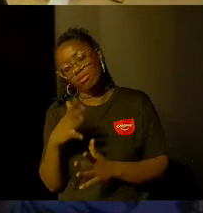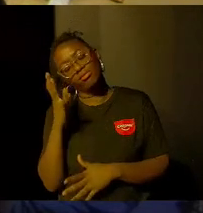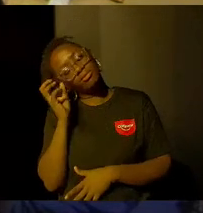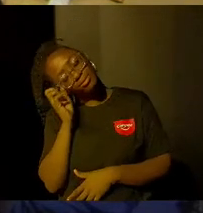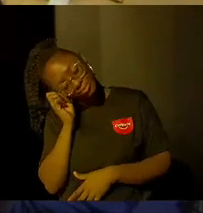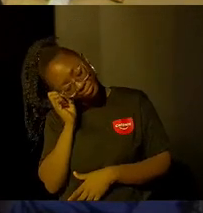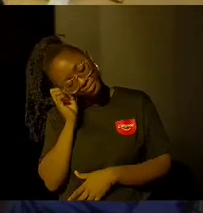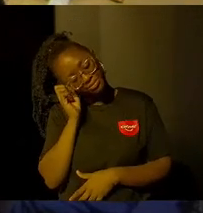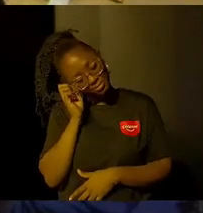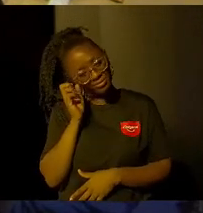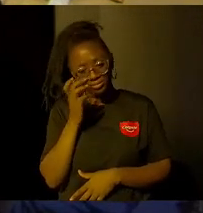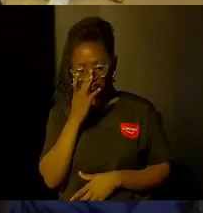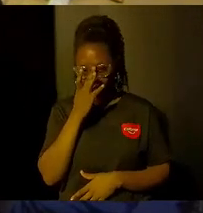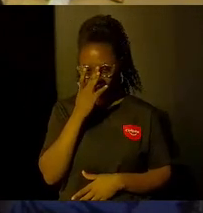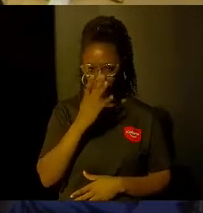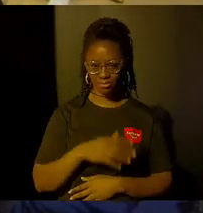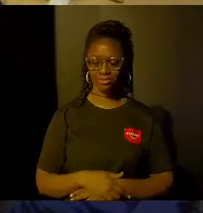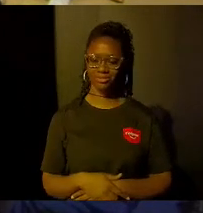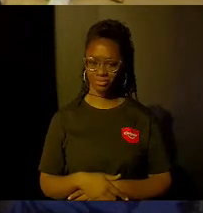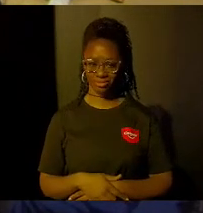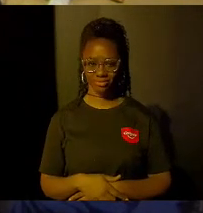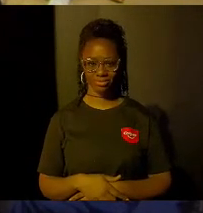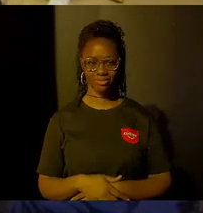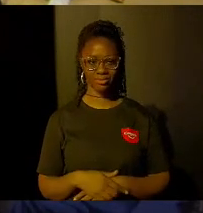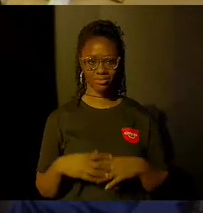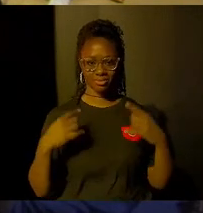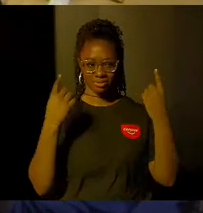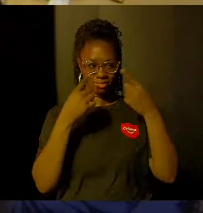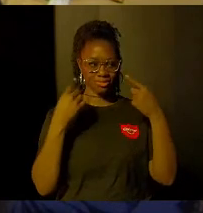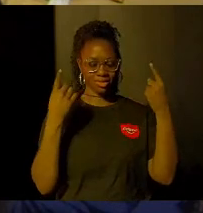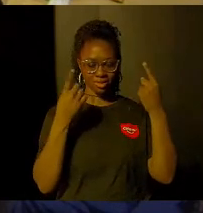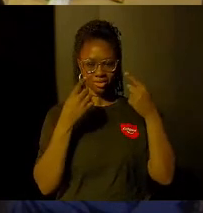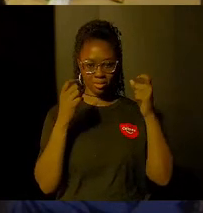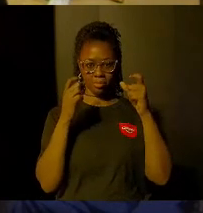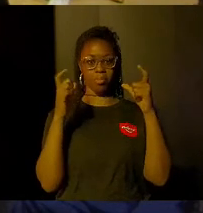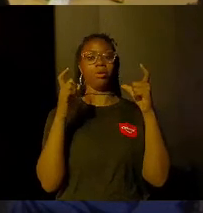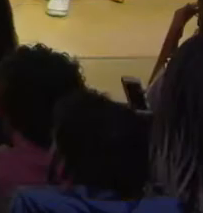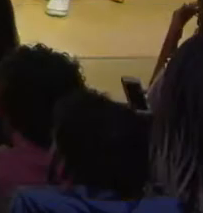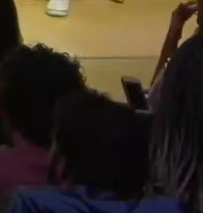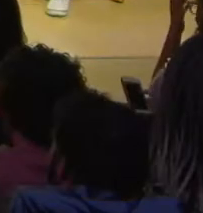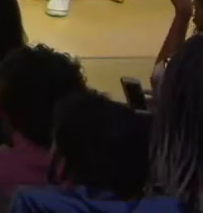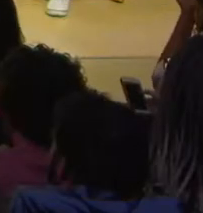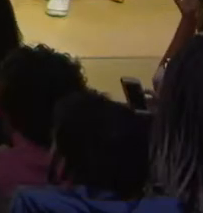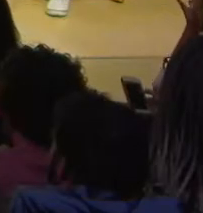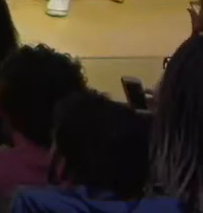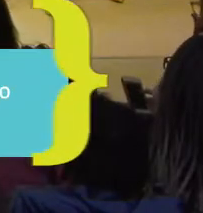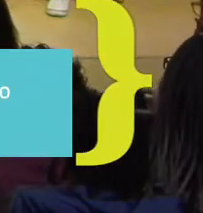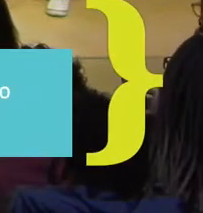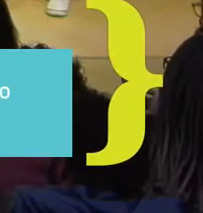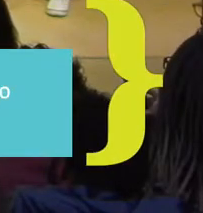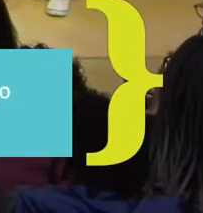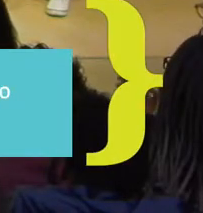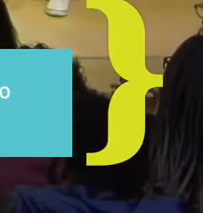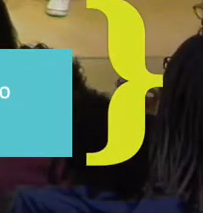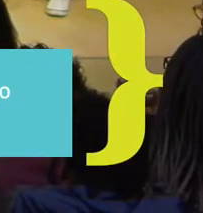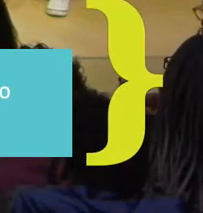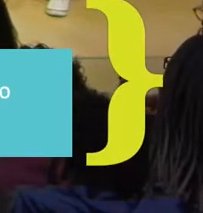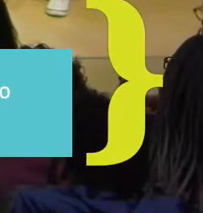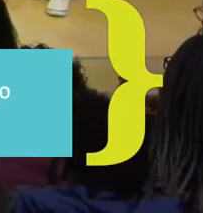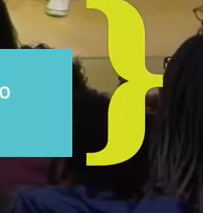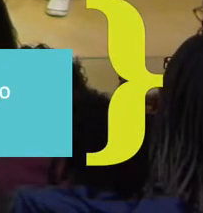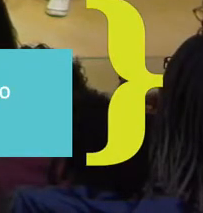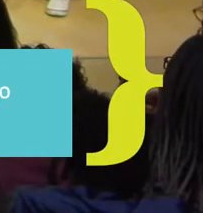Pai dentro da rede de olhos instalados no escuro do quarto onde se trancou ele o